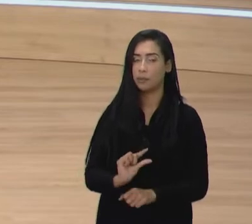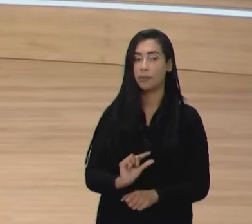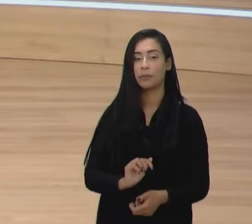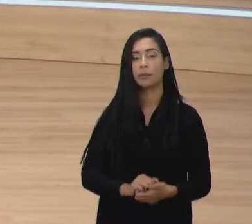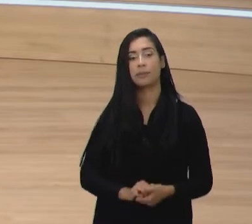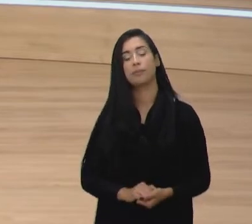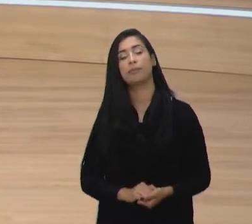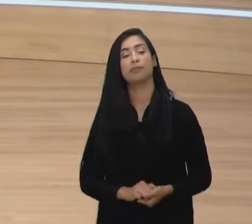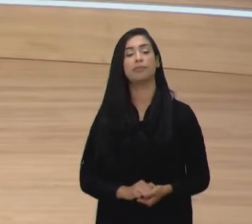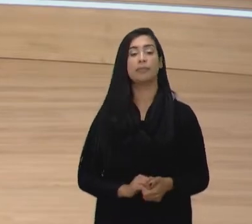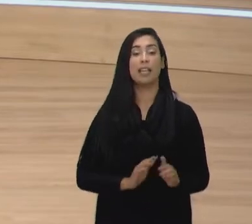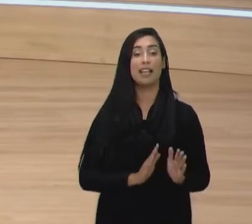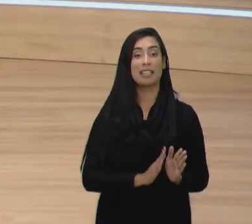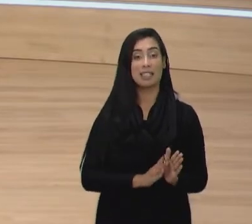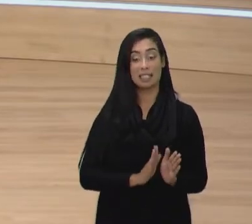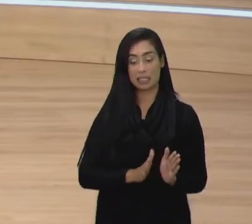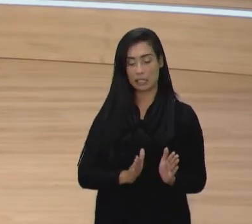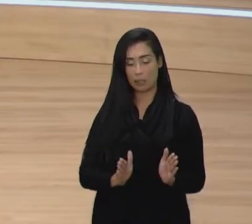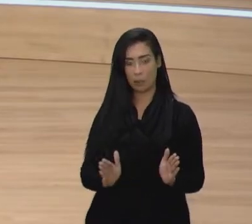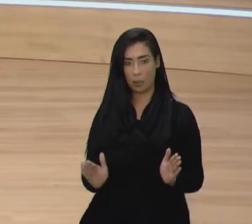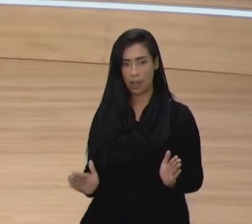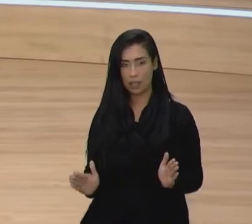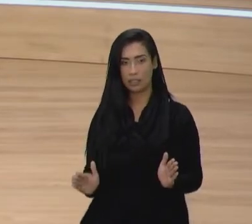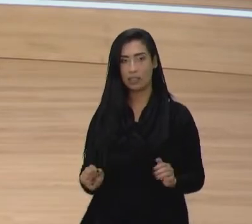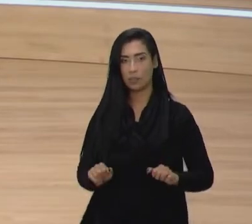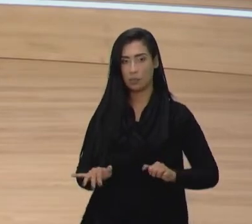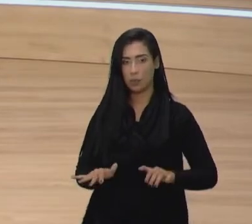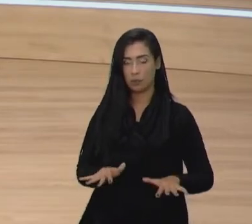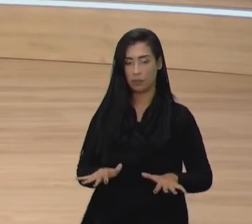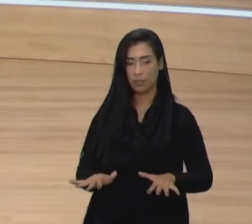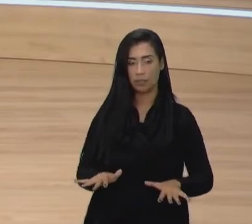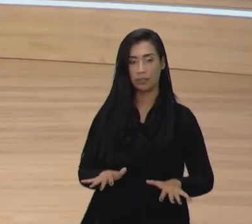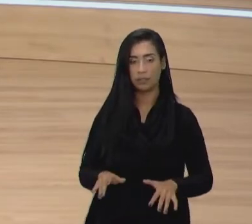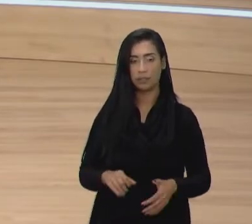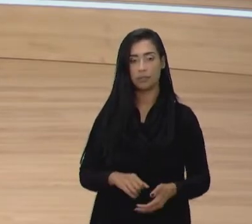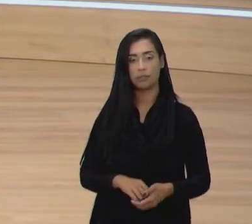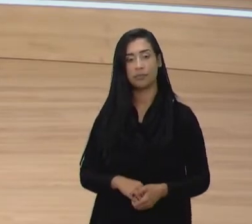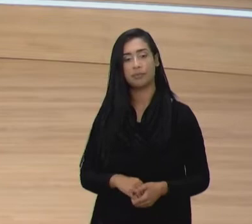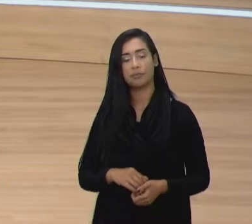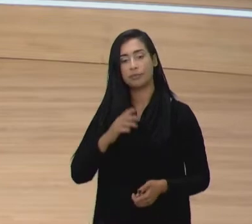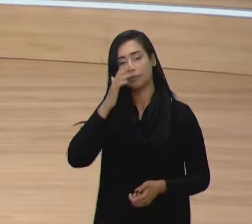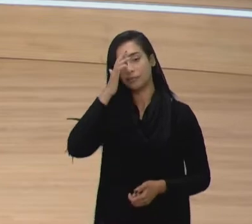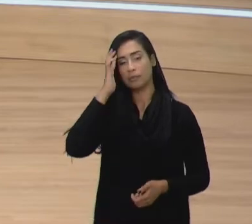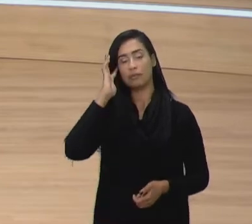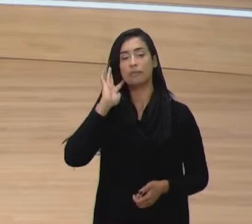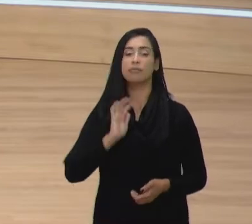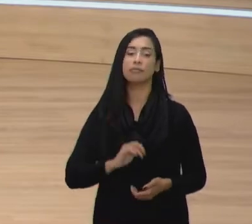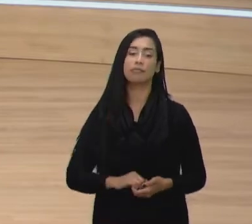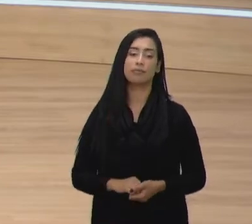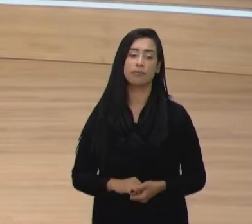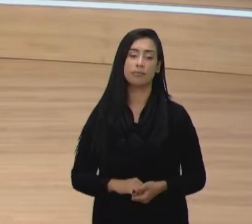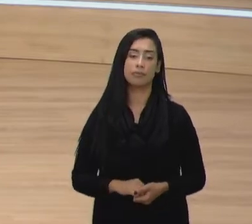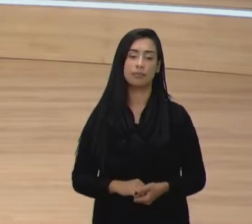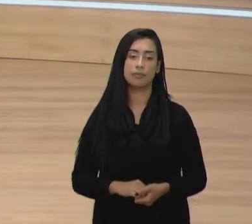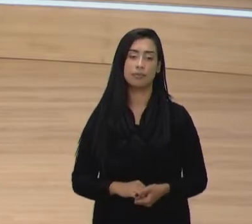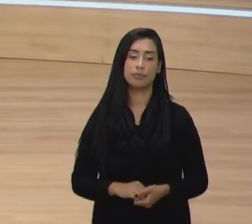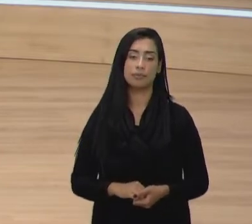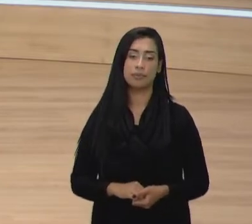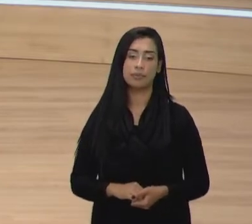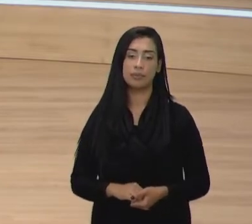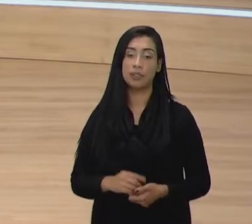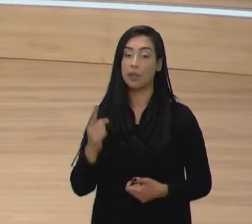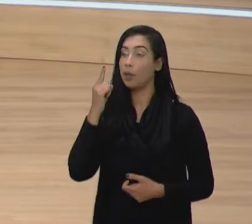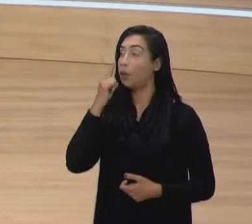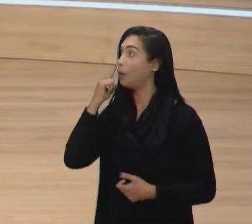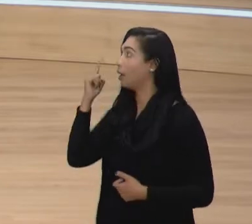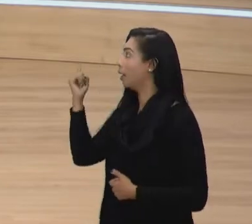dando sequência, agora a gente vai fazer um balanço pra passar pro outro lado. Mas como isso vai acontecer? Daqui,